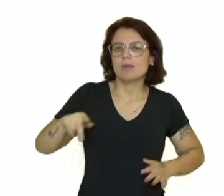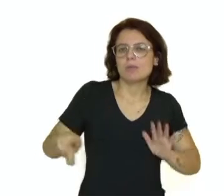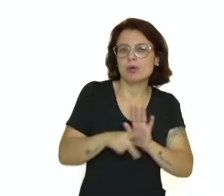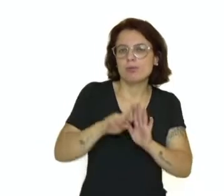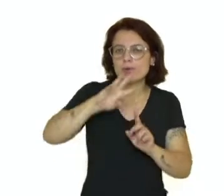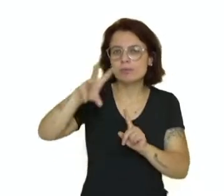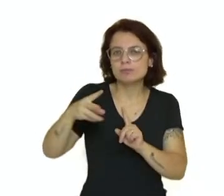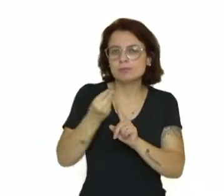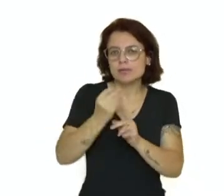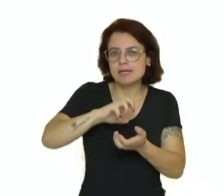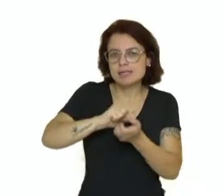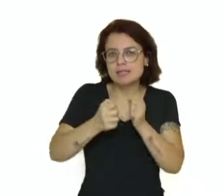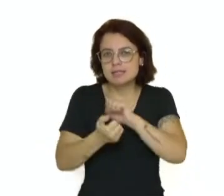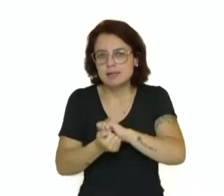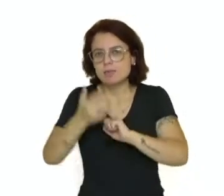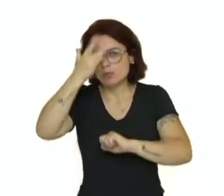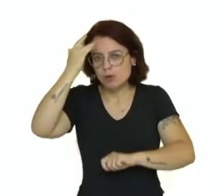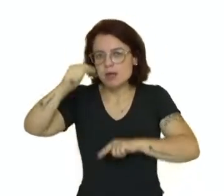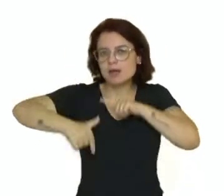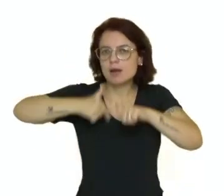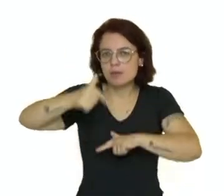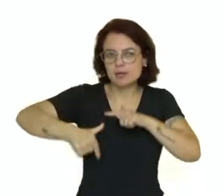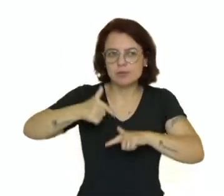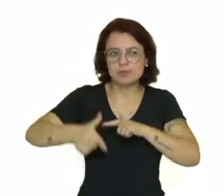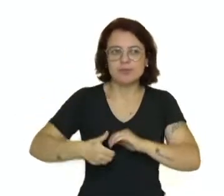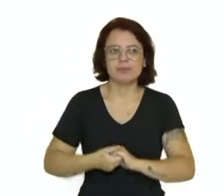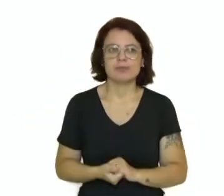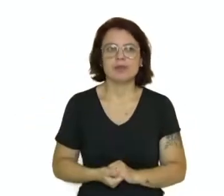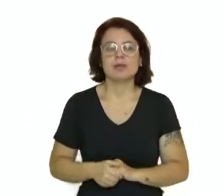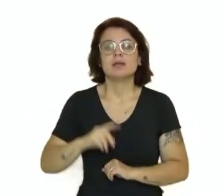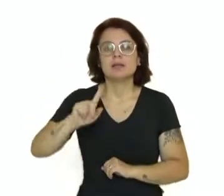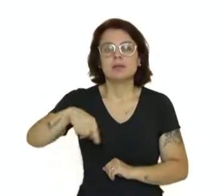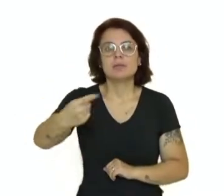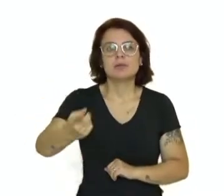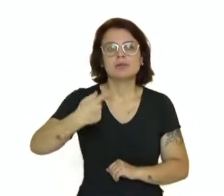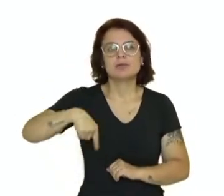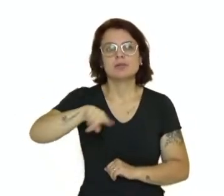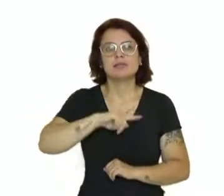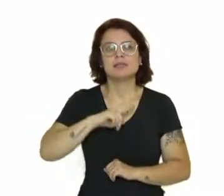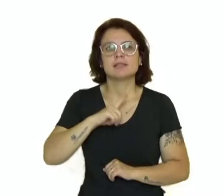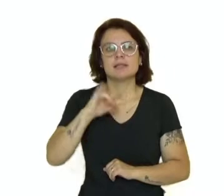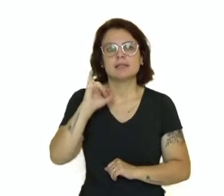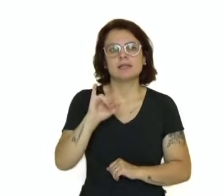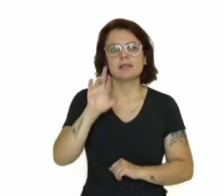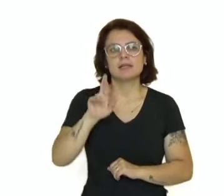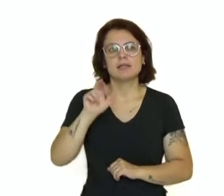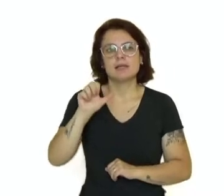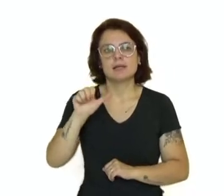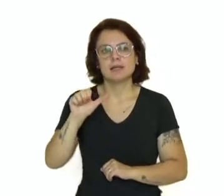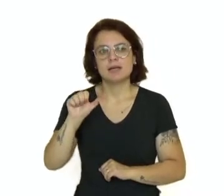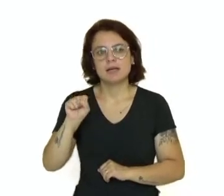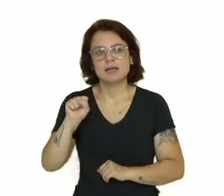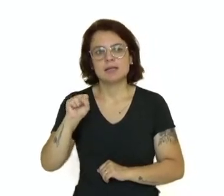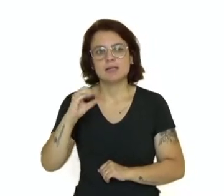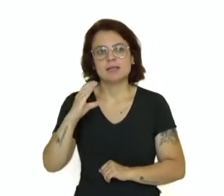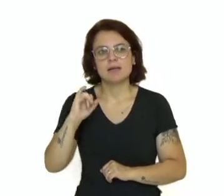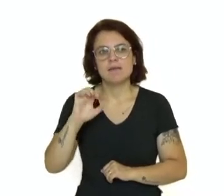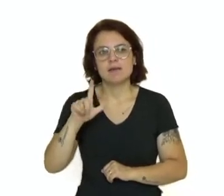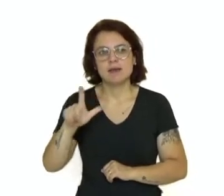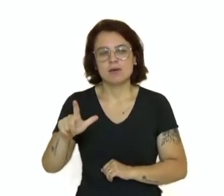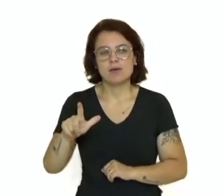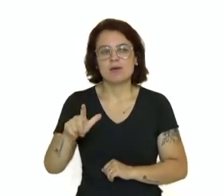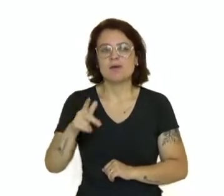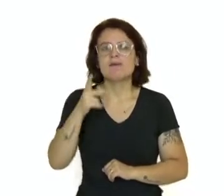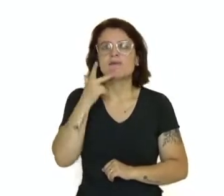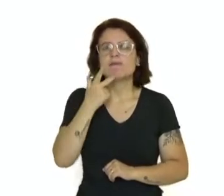dos trabalhadores. Então depois a gente tem a alma irascível, o tipo de alma que prevalece os